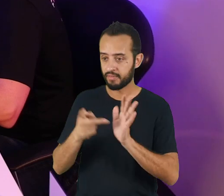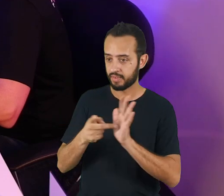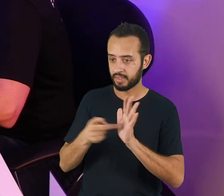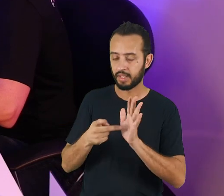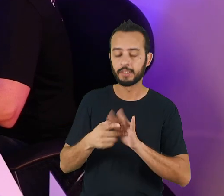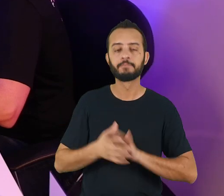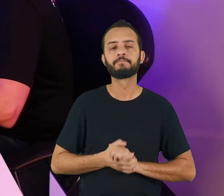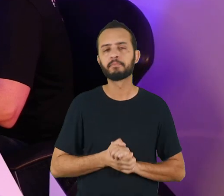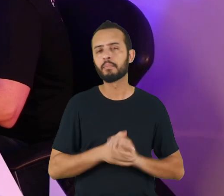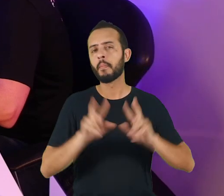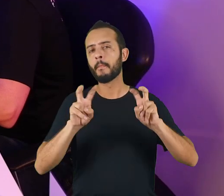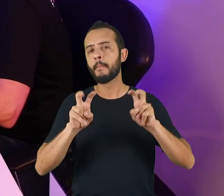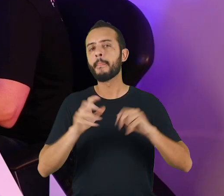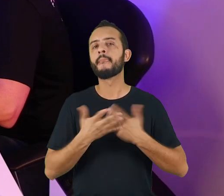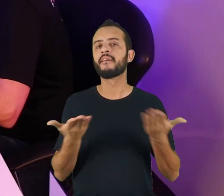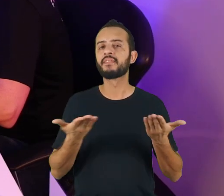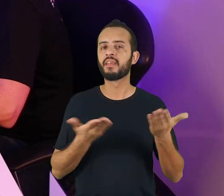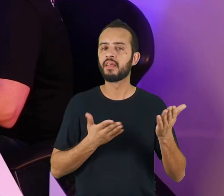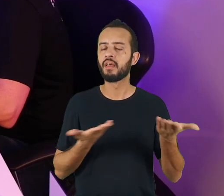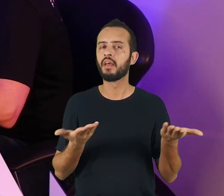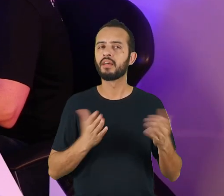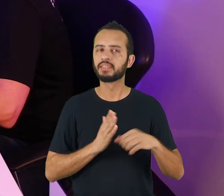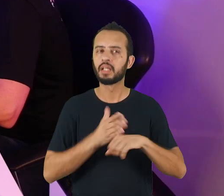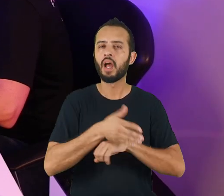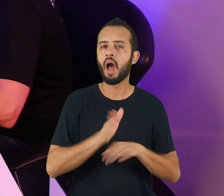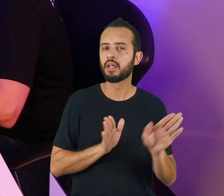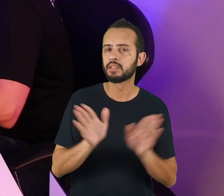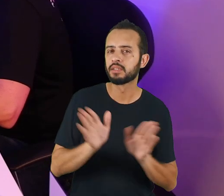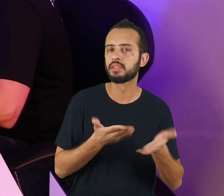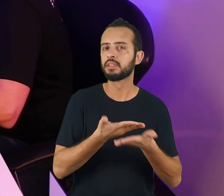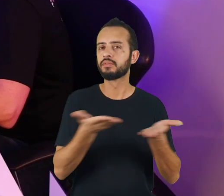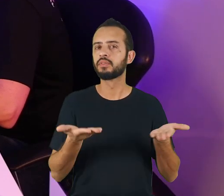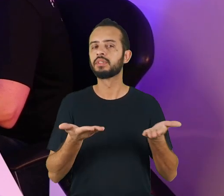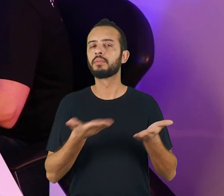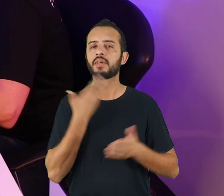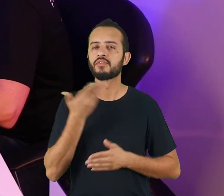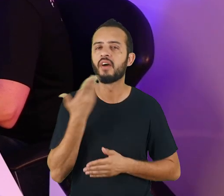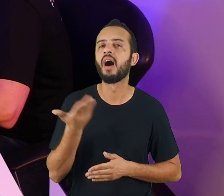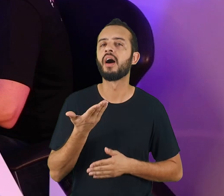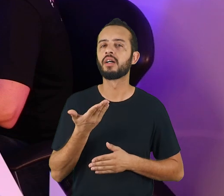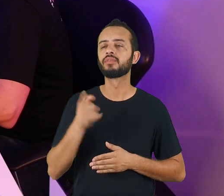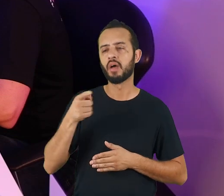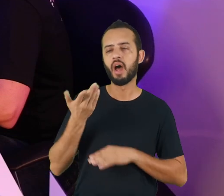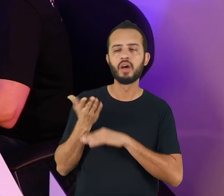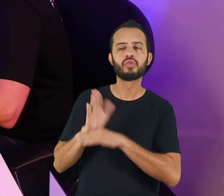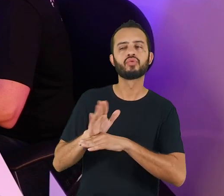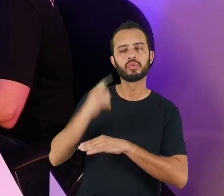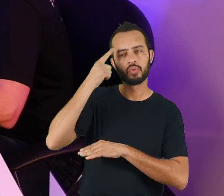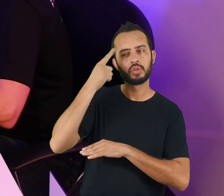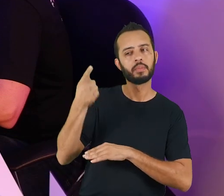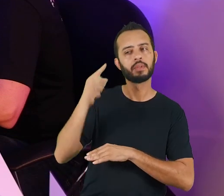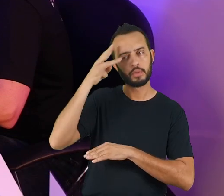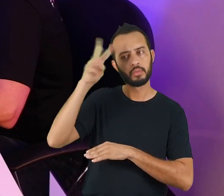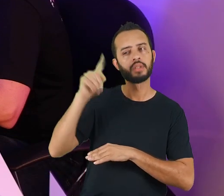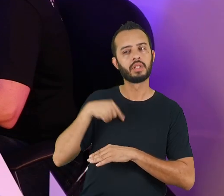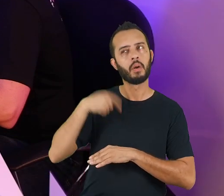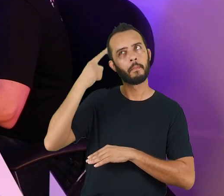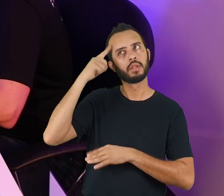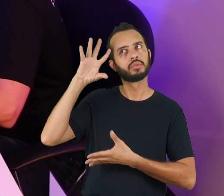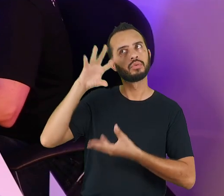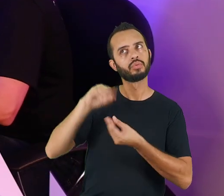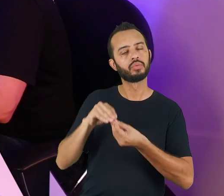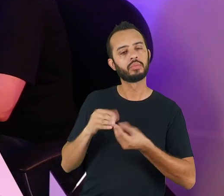é eu acho que essa questão de ser acessível também eh eh contribui com esse seu pensamento eu agora pensando em tudo